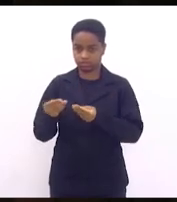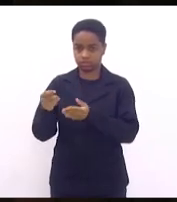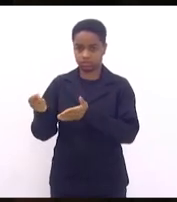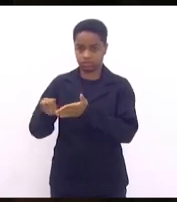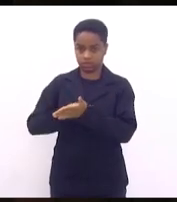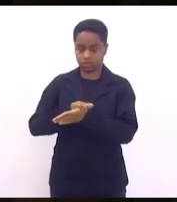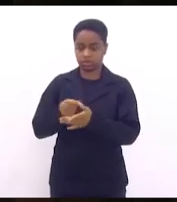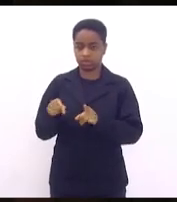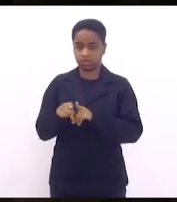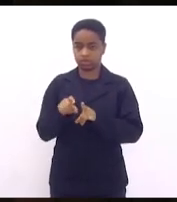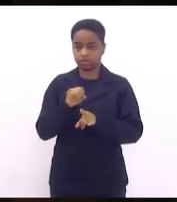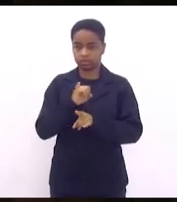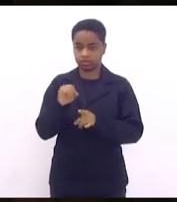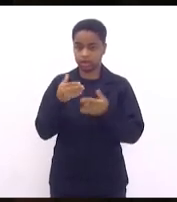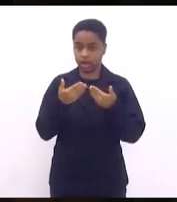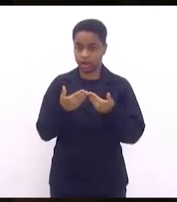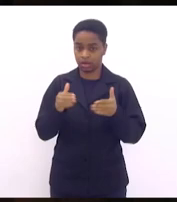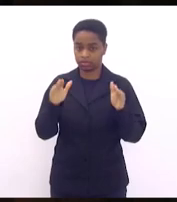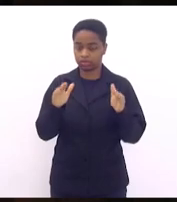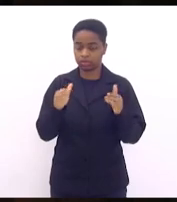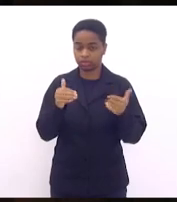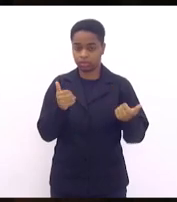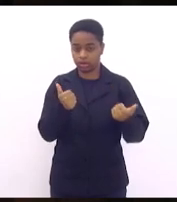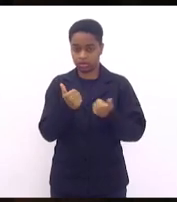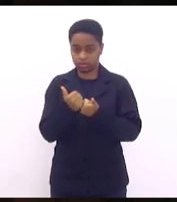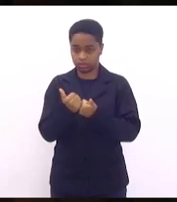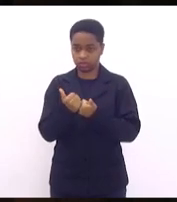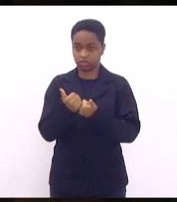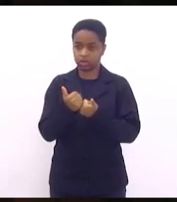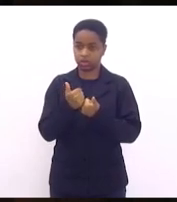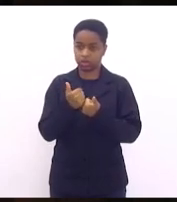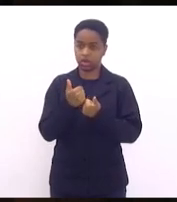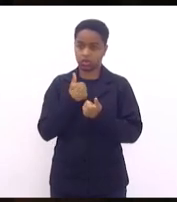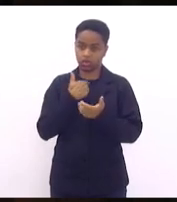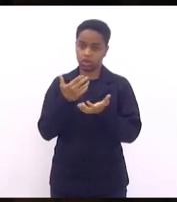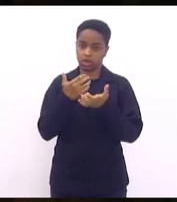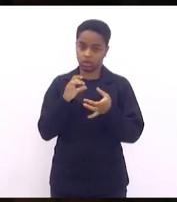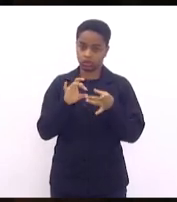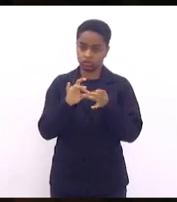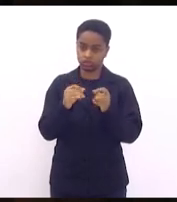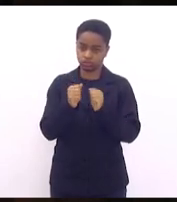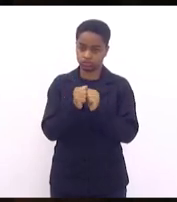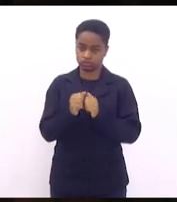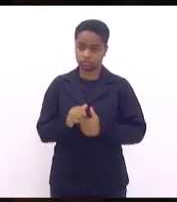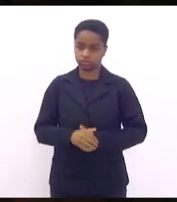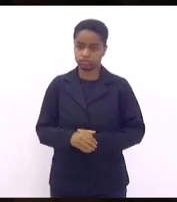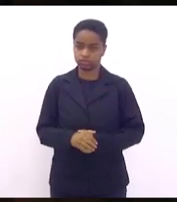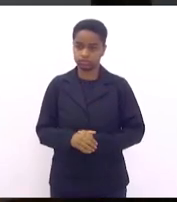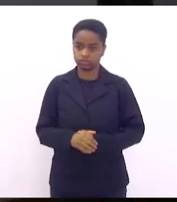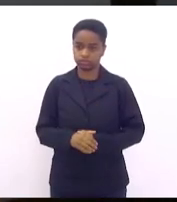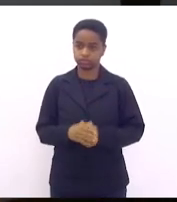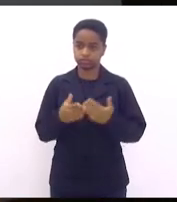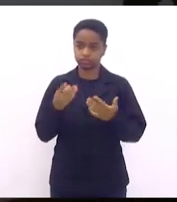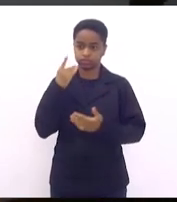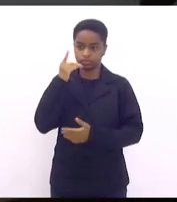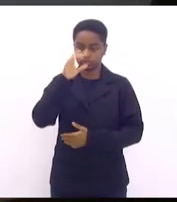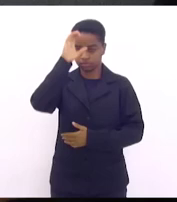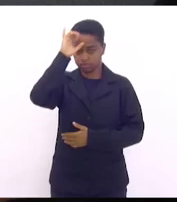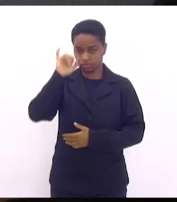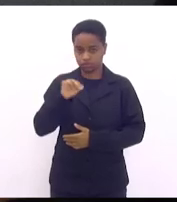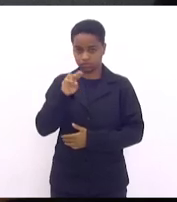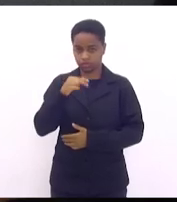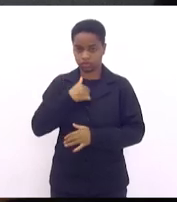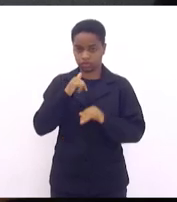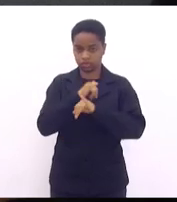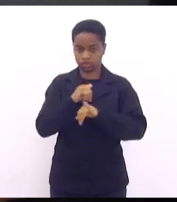e também, se Vossa Excelência for abrir para a coautoria, senhora, gostaria de estar junto nessas fileiras. Deputada Tia Ju, rapidamente, para declarar